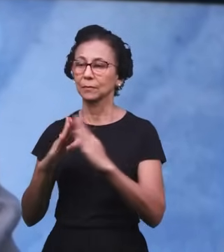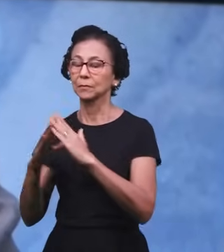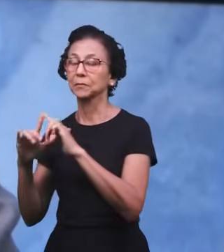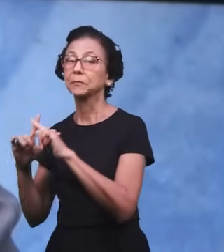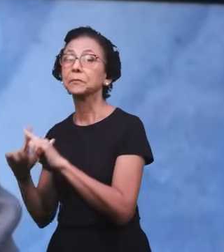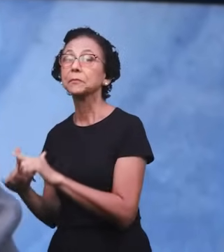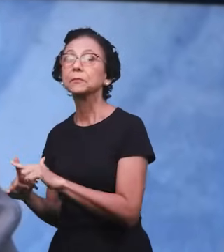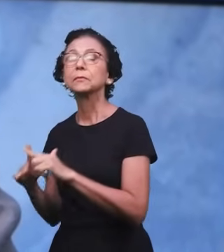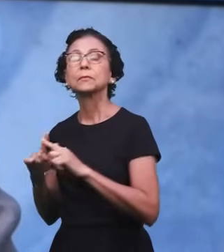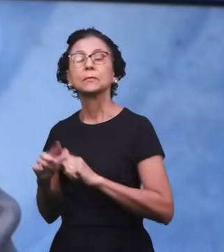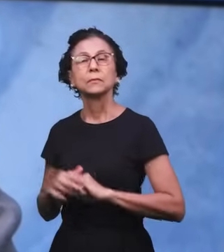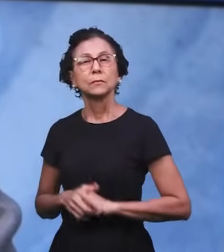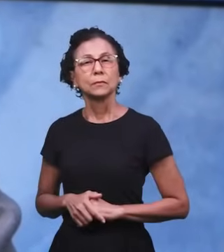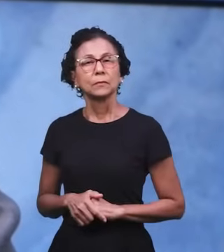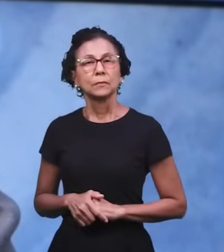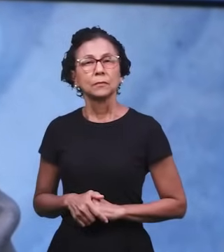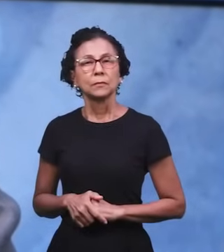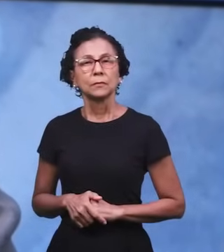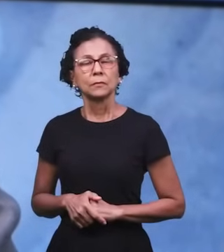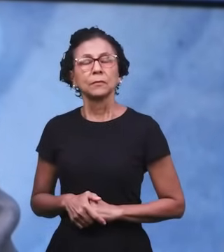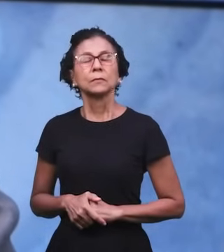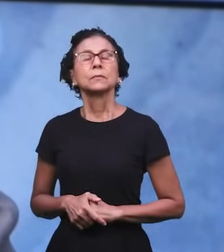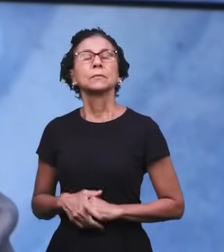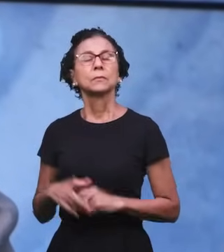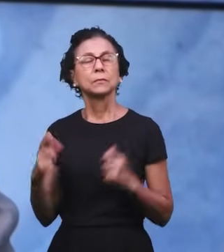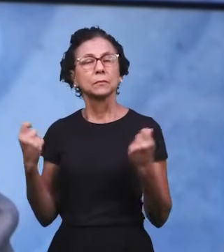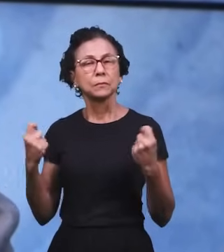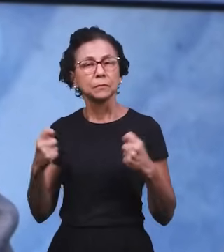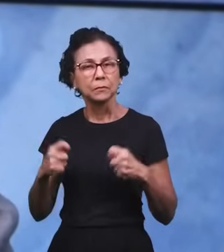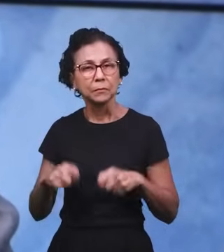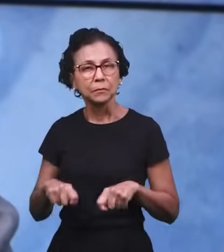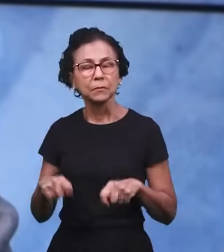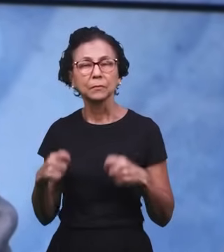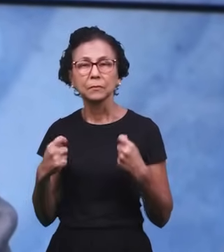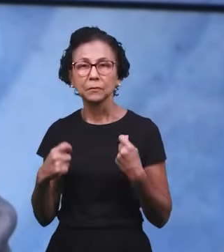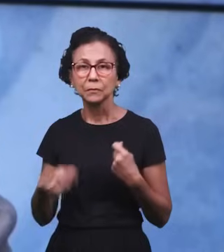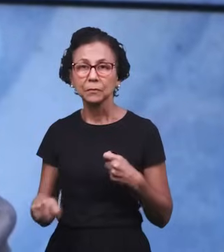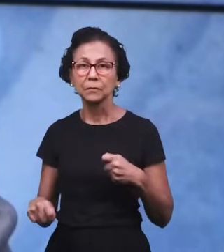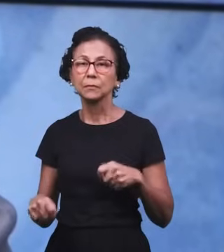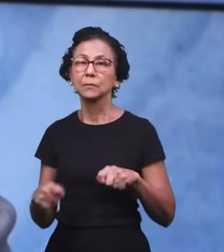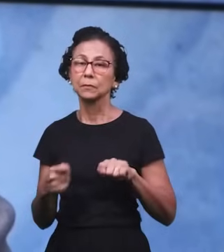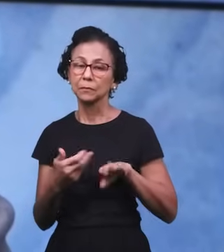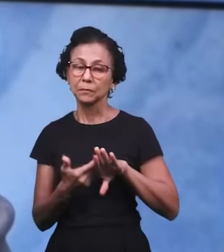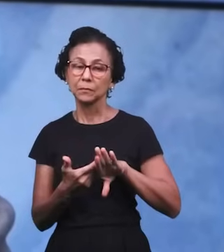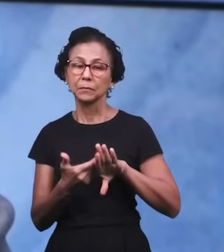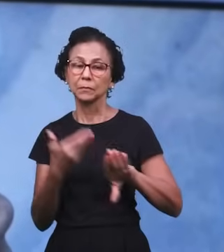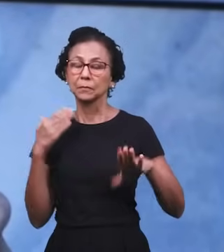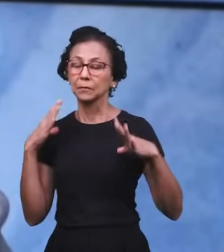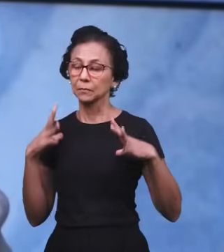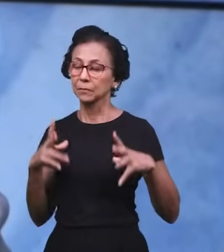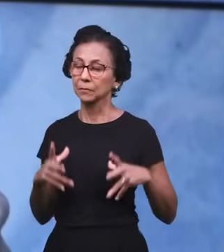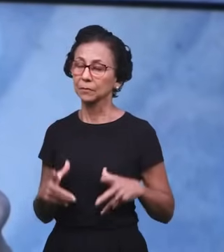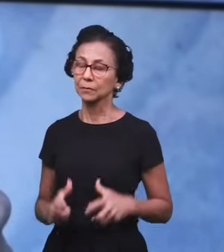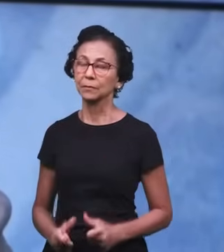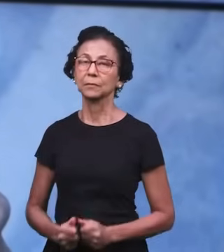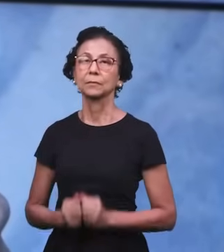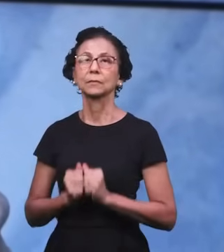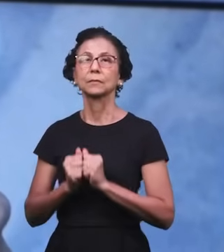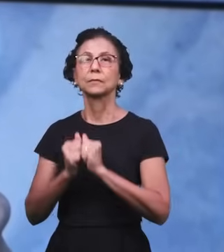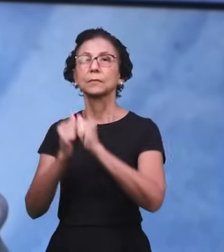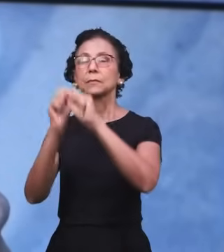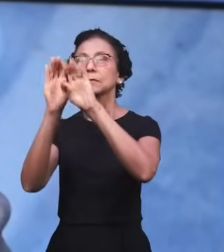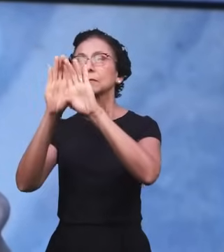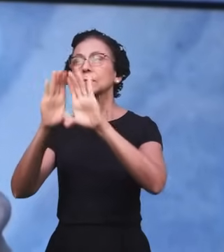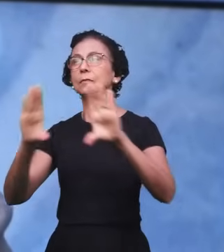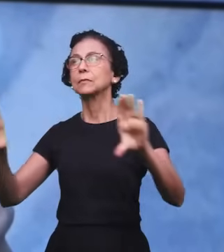Porque o céu vai ser uma bênção para os adultos, para os idosos, para as crianças e para os jovens também. Amém. O céu vai